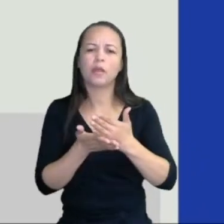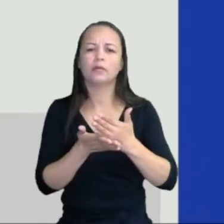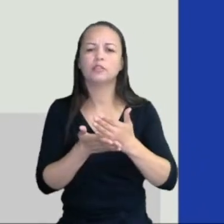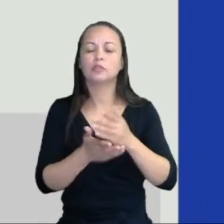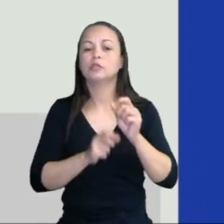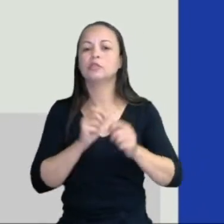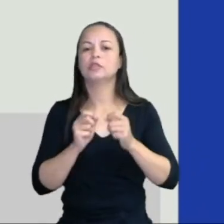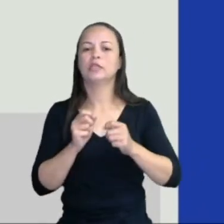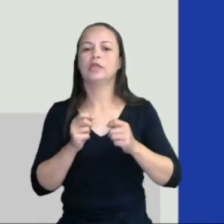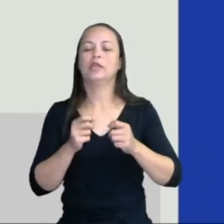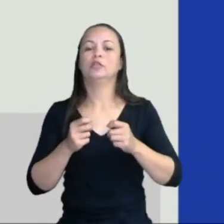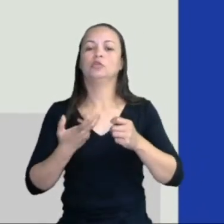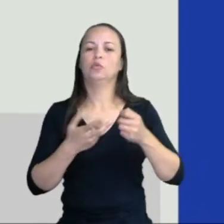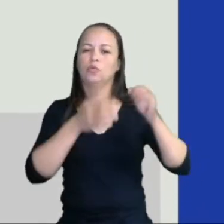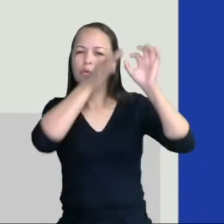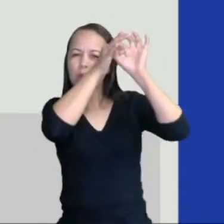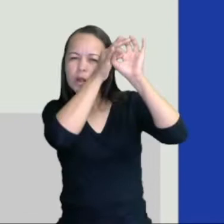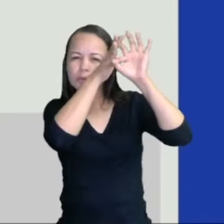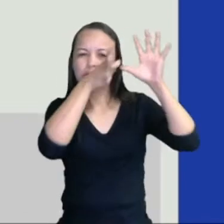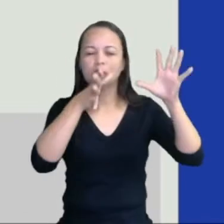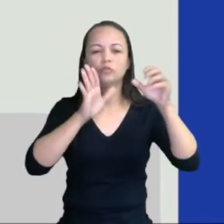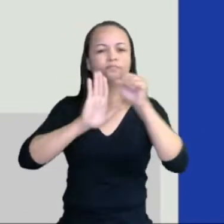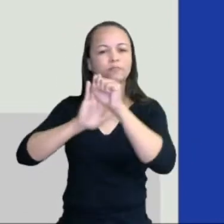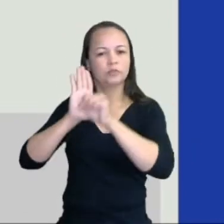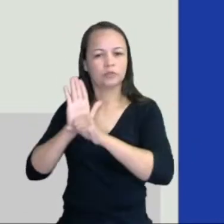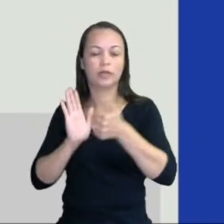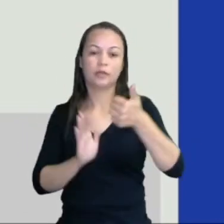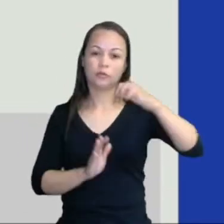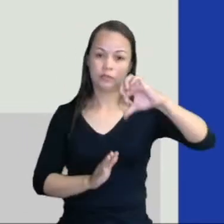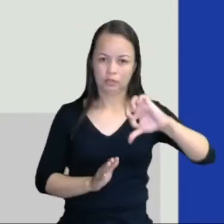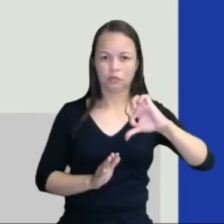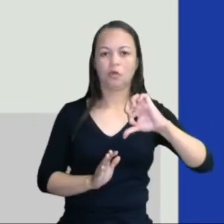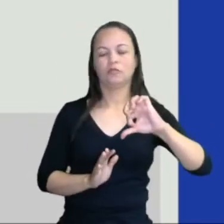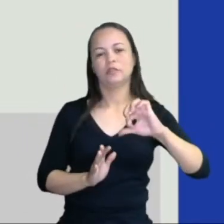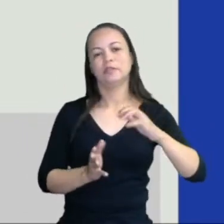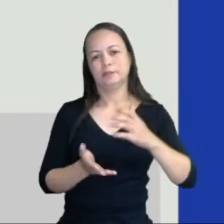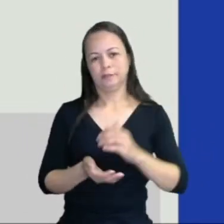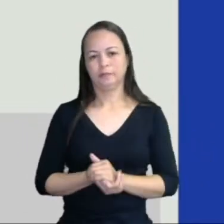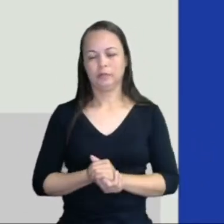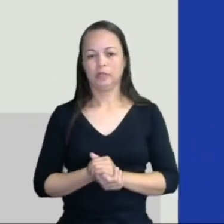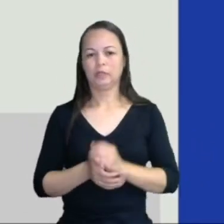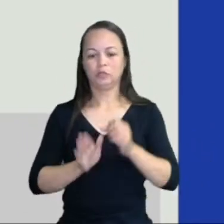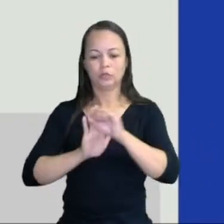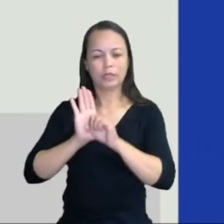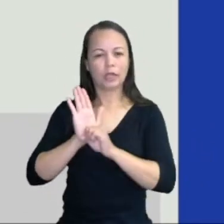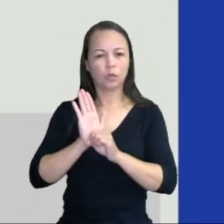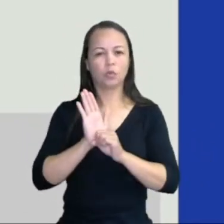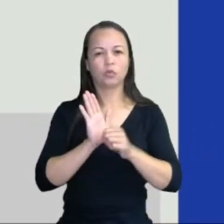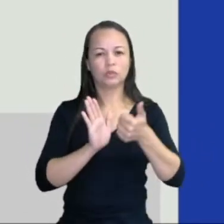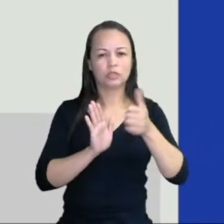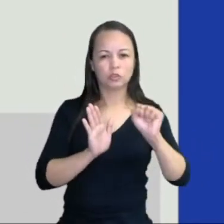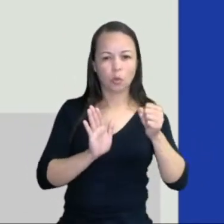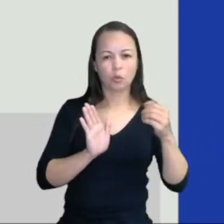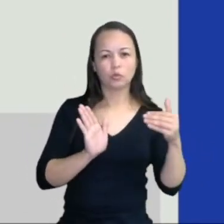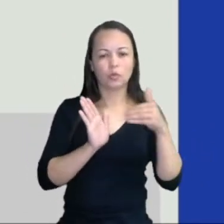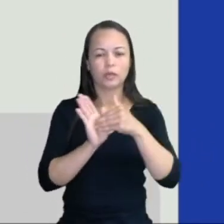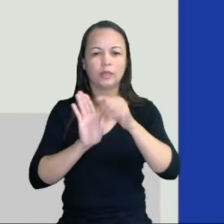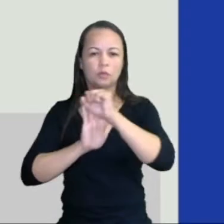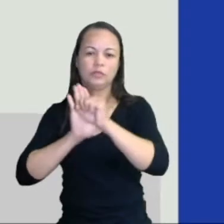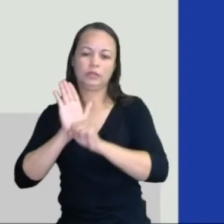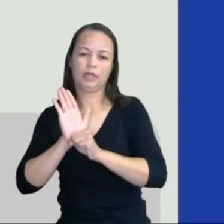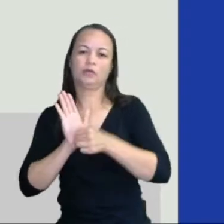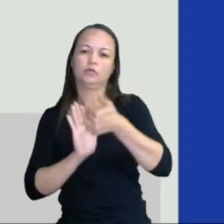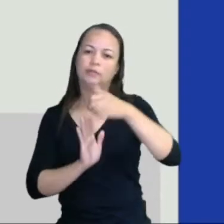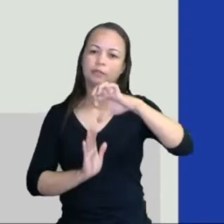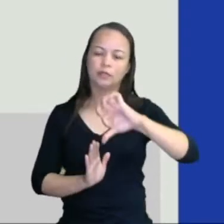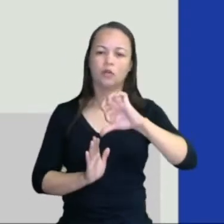do liberalismo lá no século XIX, lá no final do século XVIII e durante o século XIX. Essa forma como